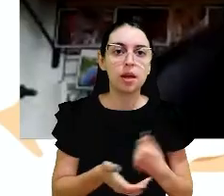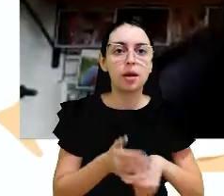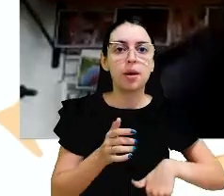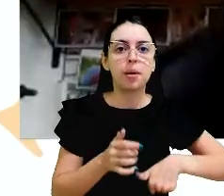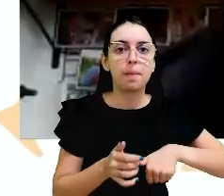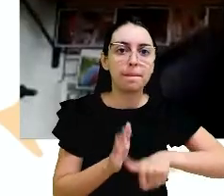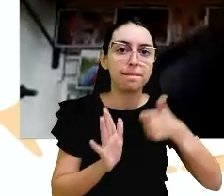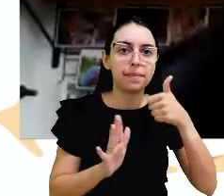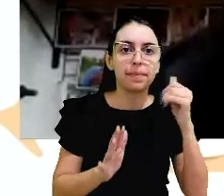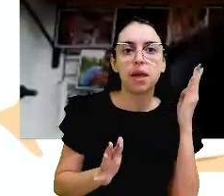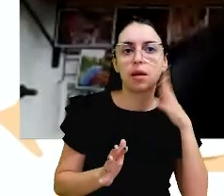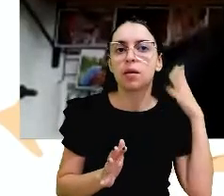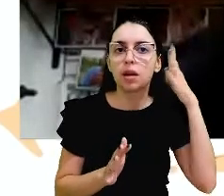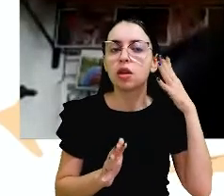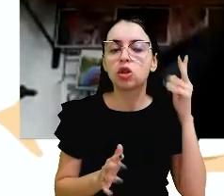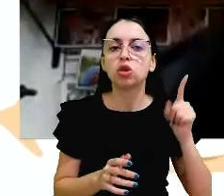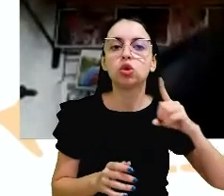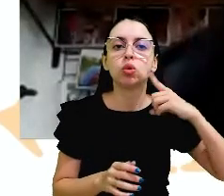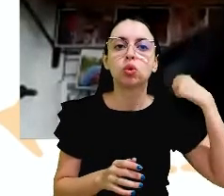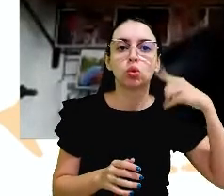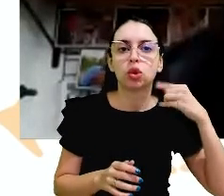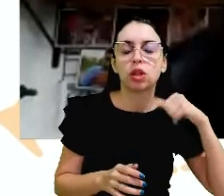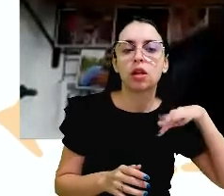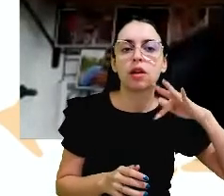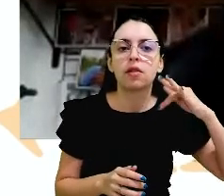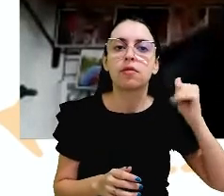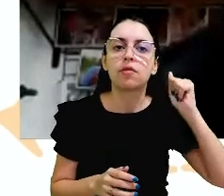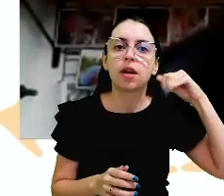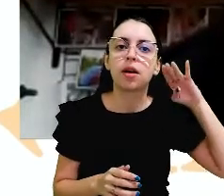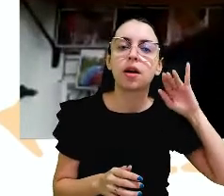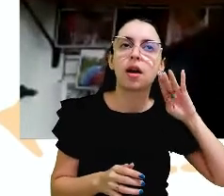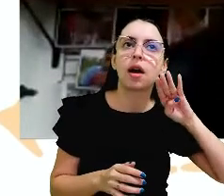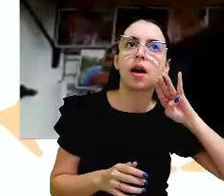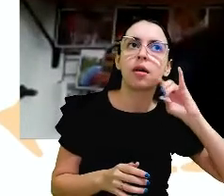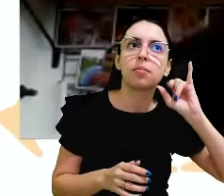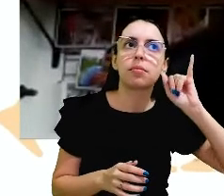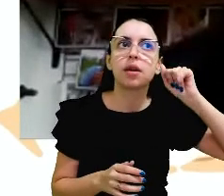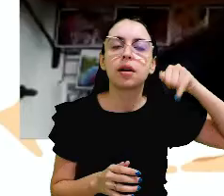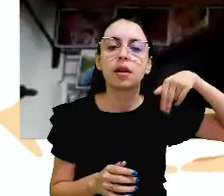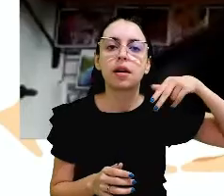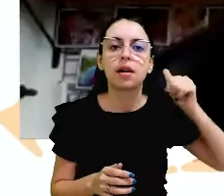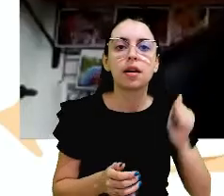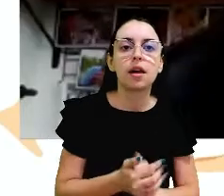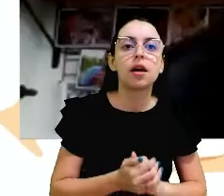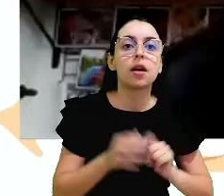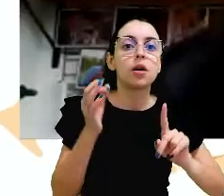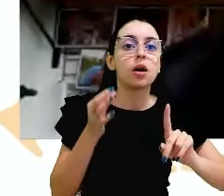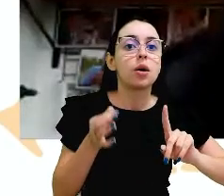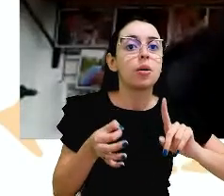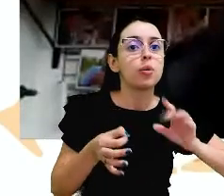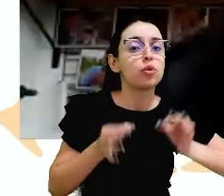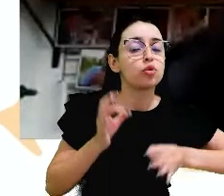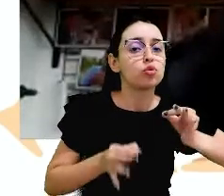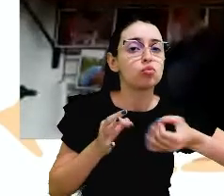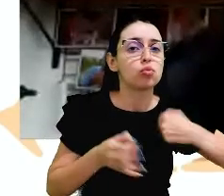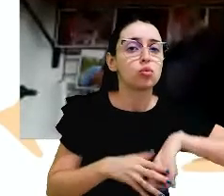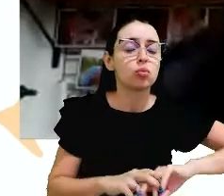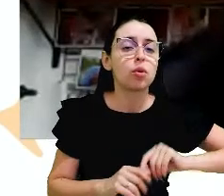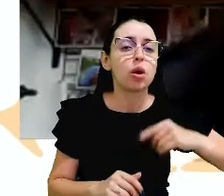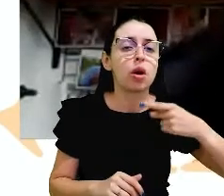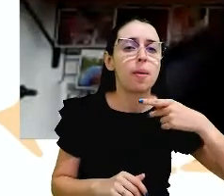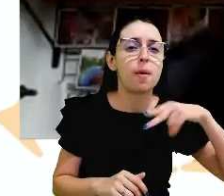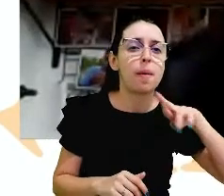primeira palestrante, doutora Fabiana Dalmas Rocha Paz. Ela é promotora de Justiça do Ministério Público do Estado de